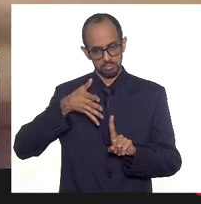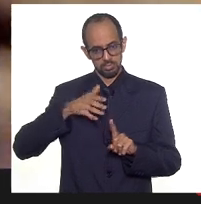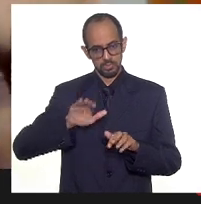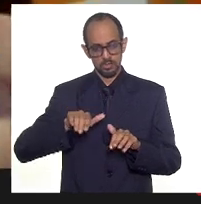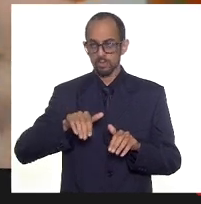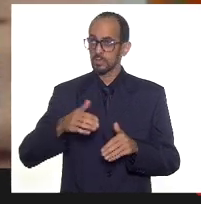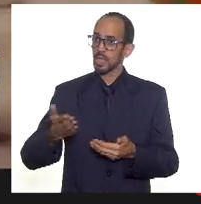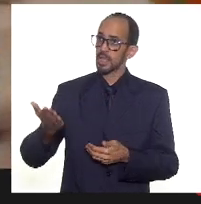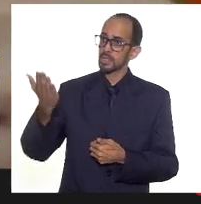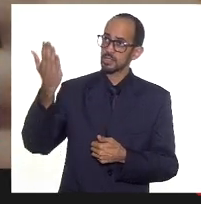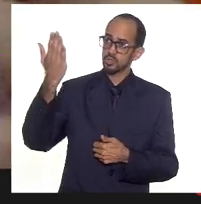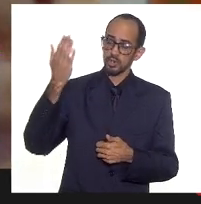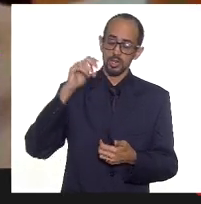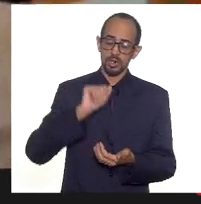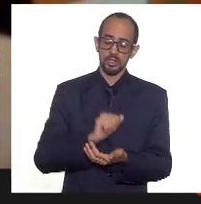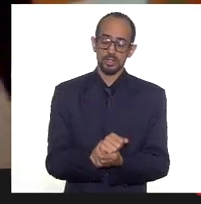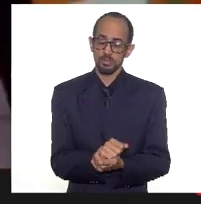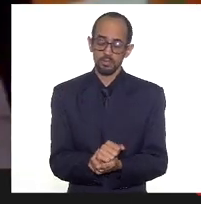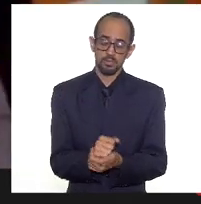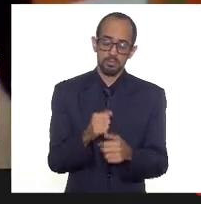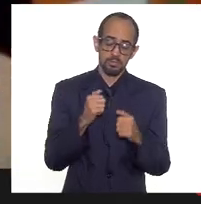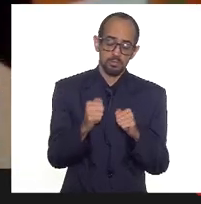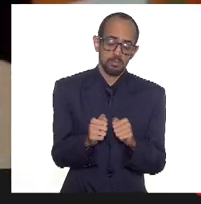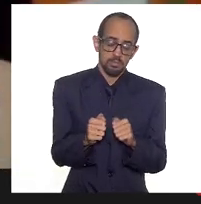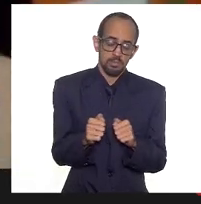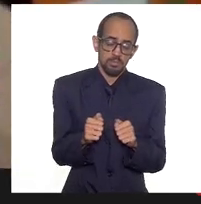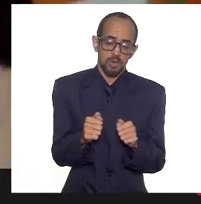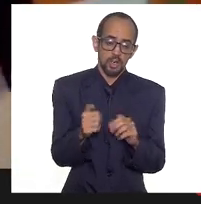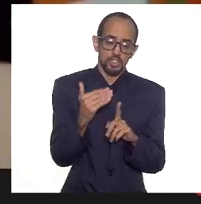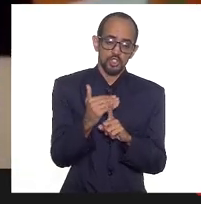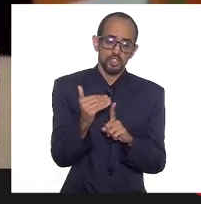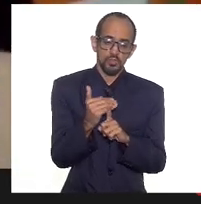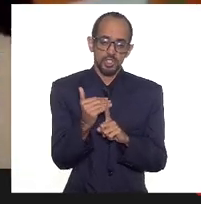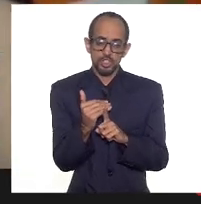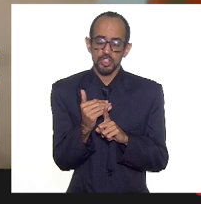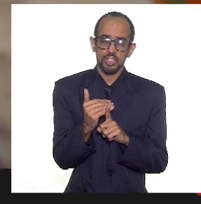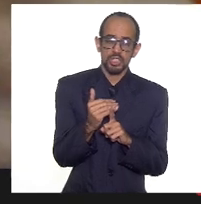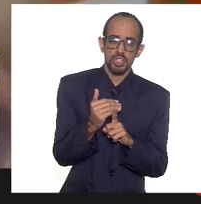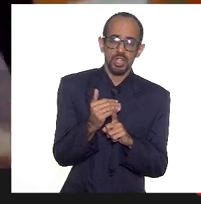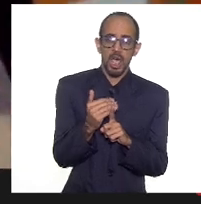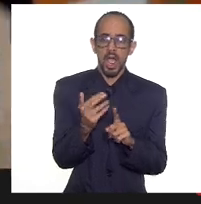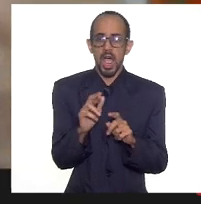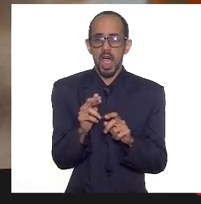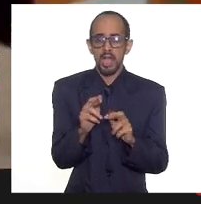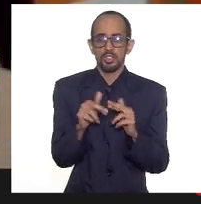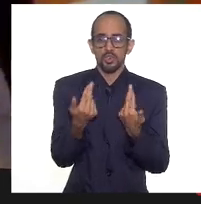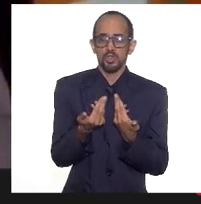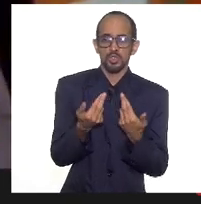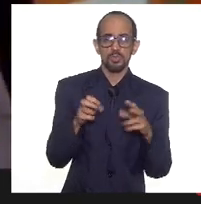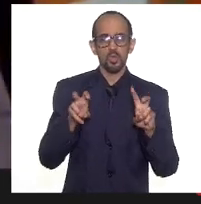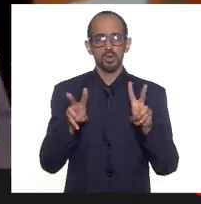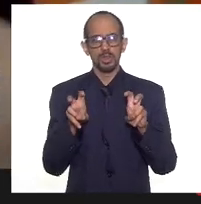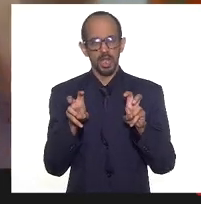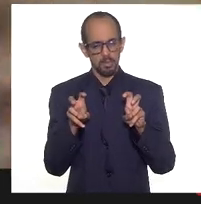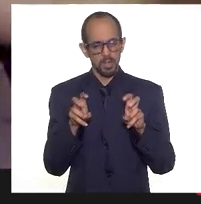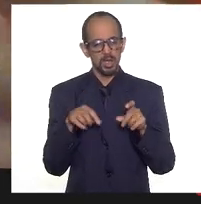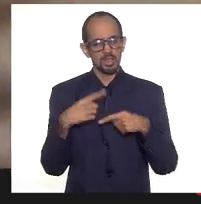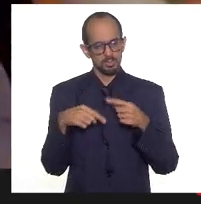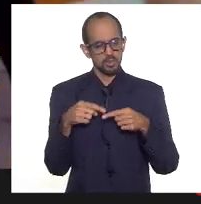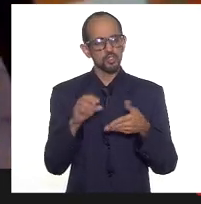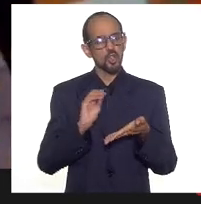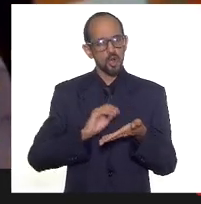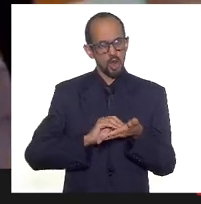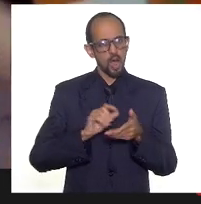Vossa Excelência vai dividir as nossas reuniões mais por temas. Depois coloca isso no grupo, porque eu acho que